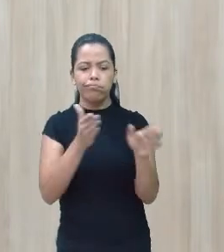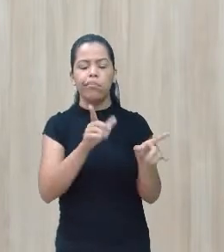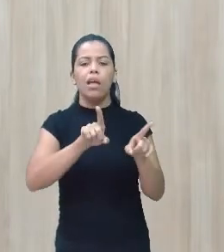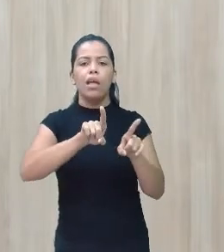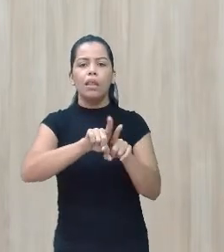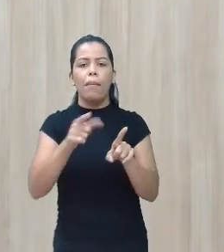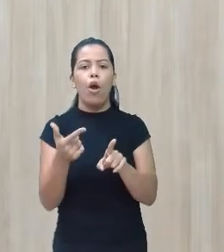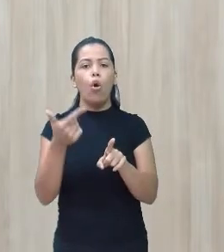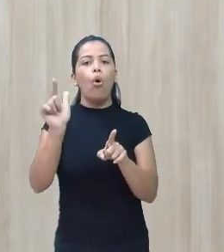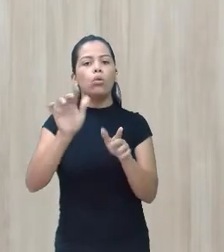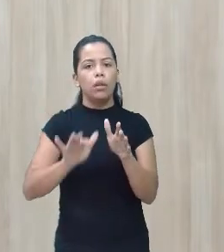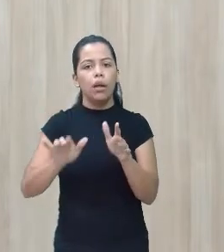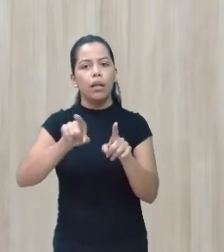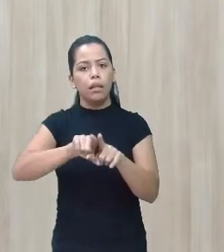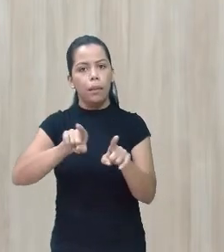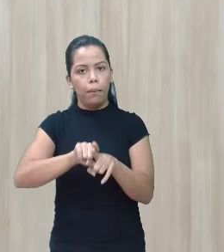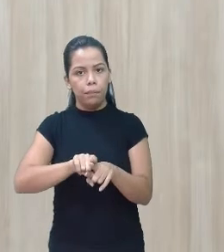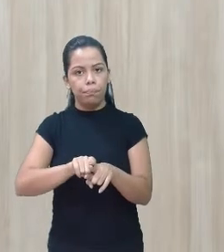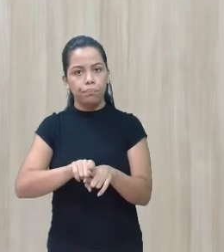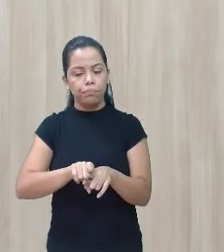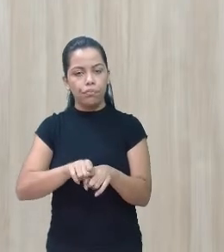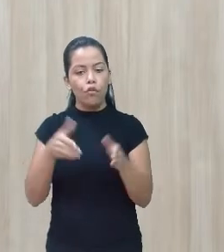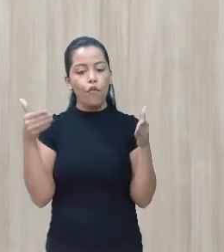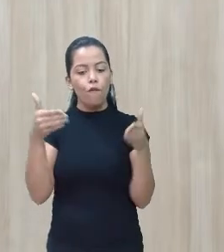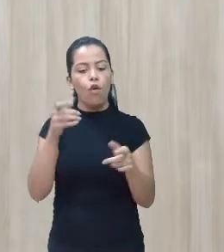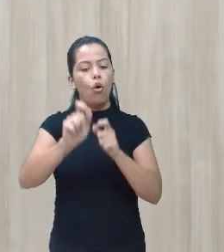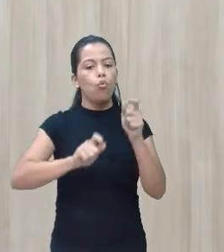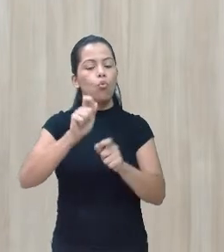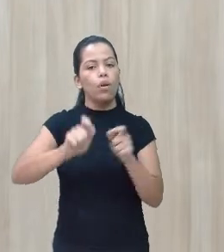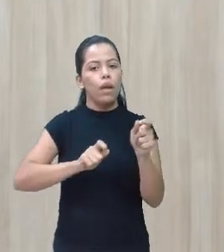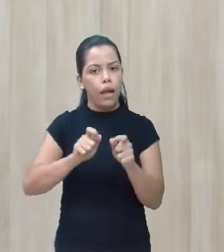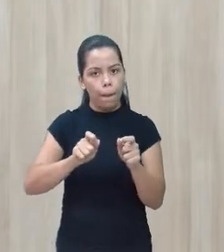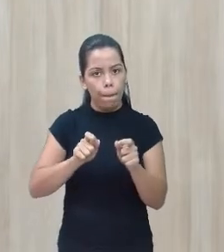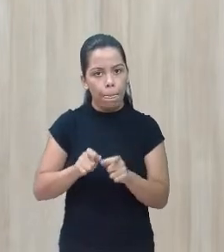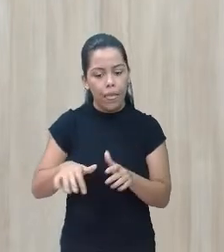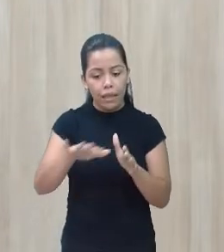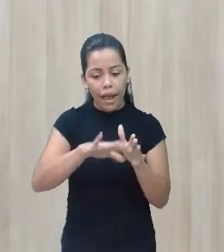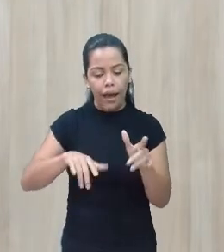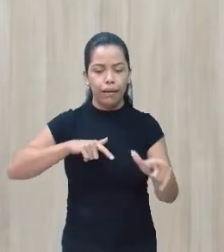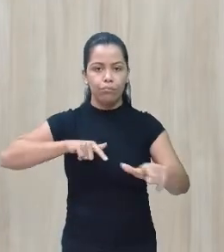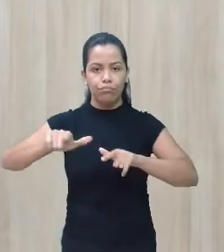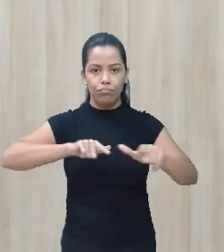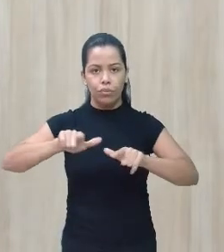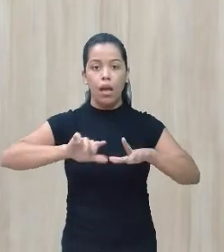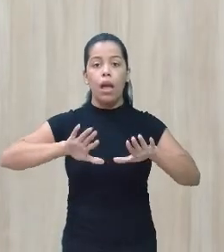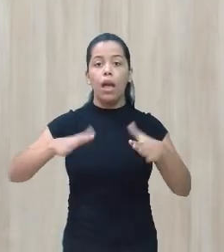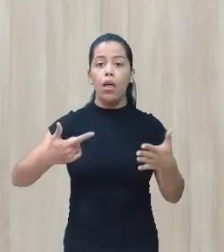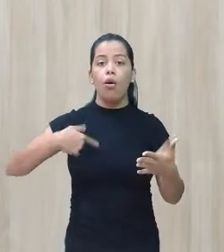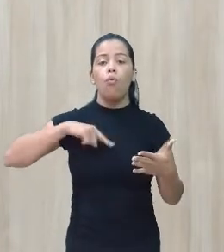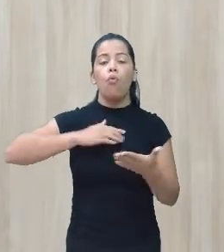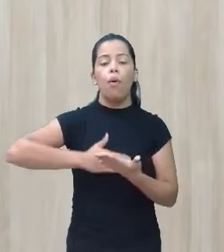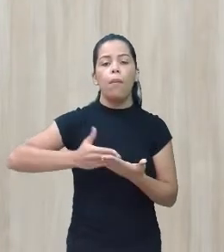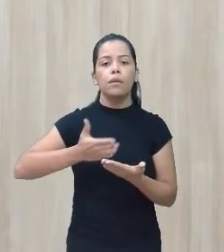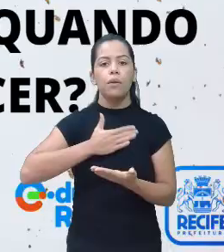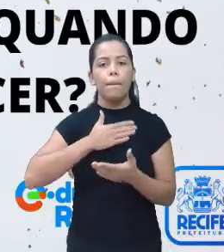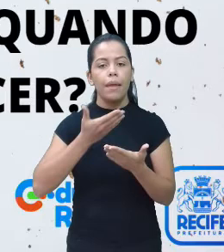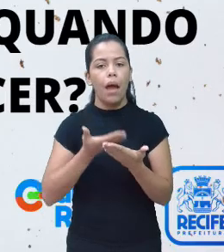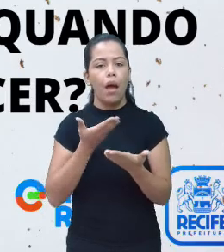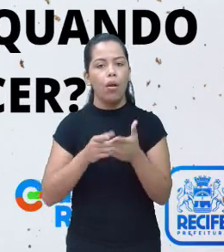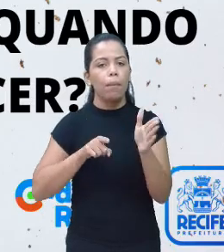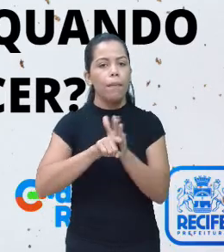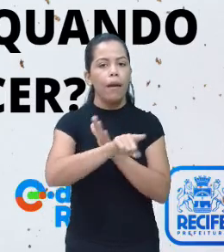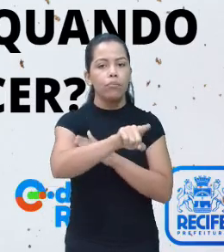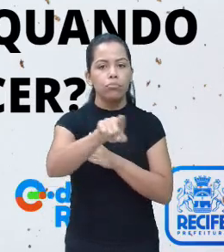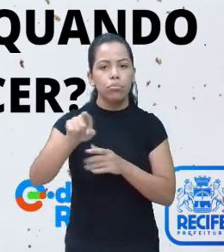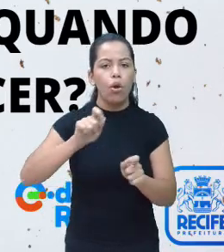para o trabalho, para o mercado de trabalho mais especificamente. Então, eu começo a minha aula perguntando para vocês assim, o que é que